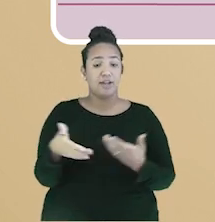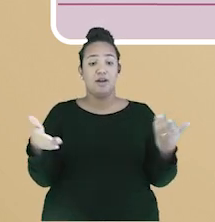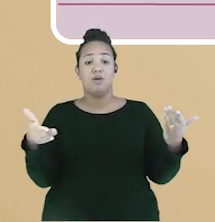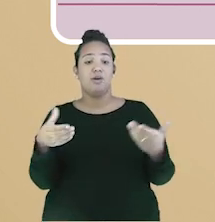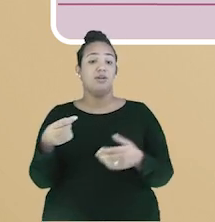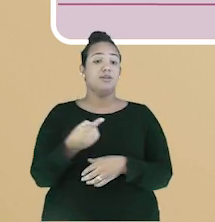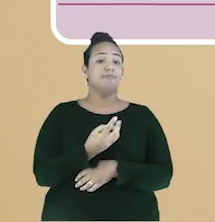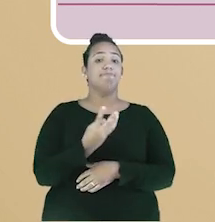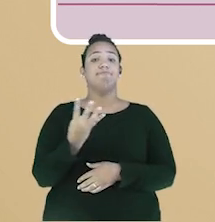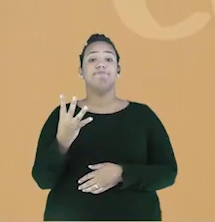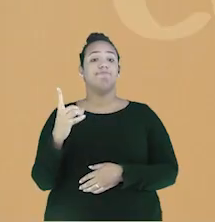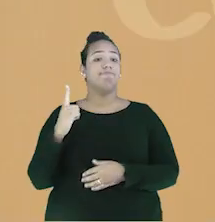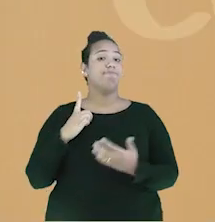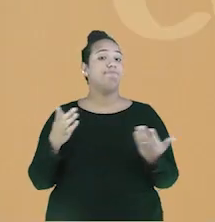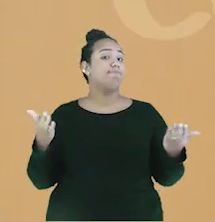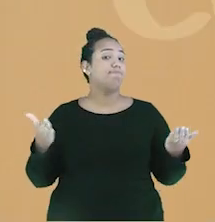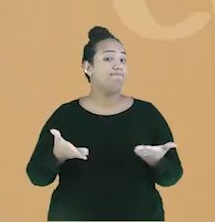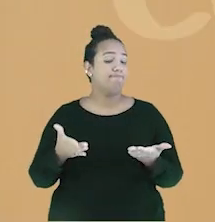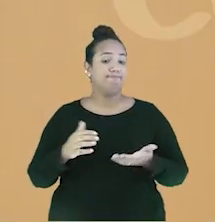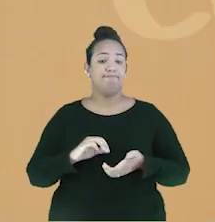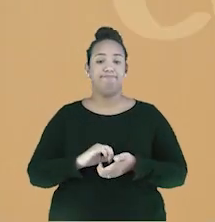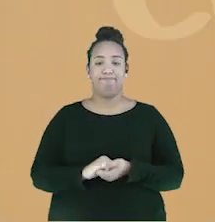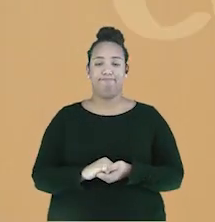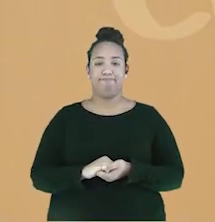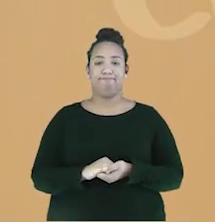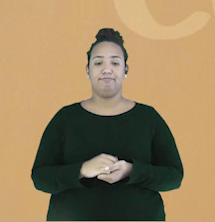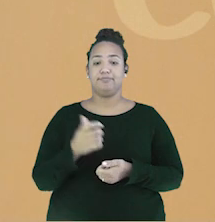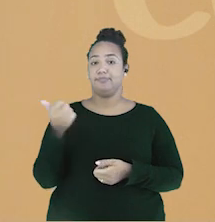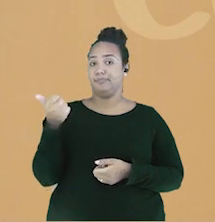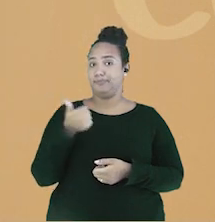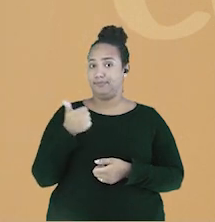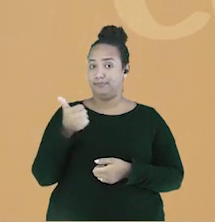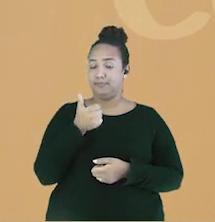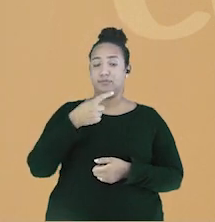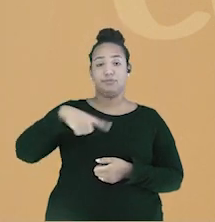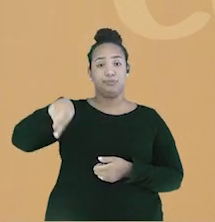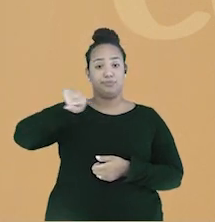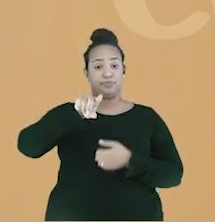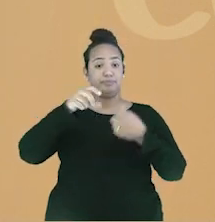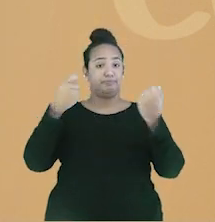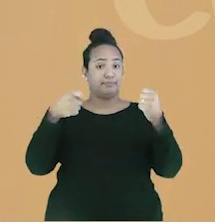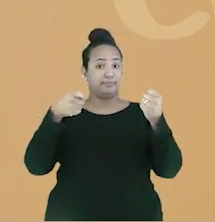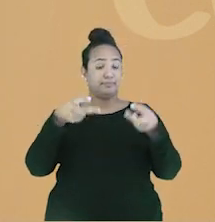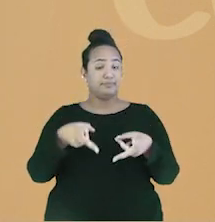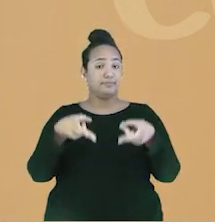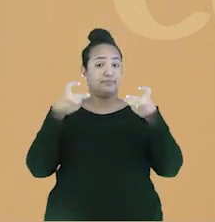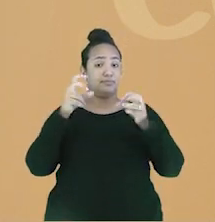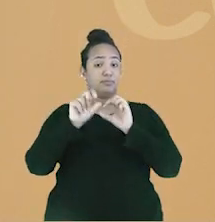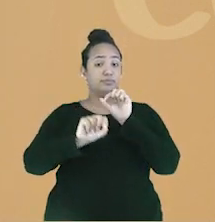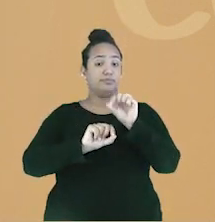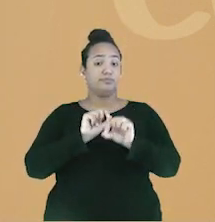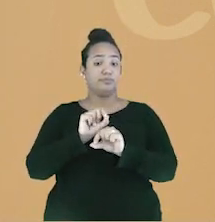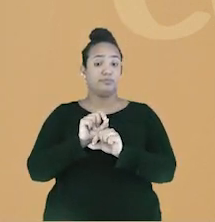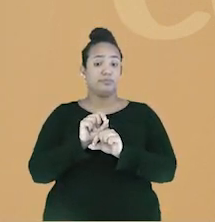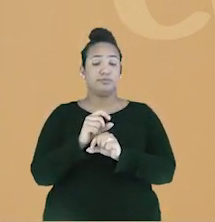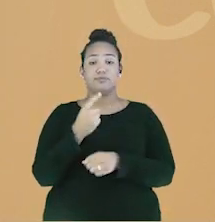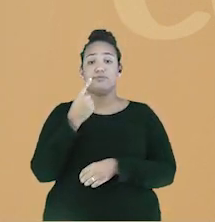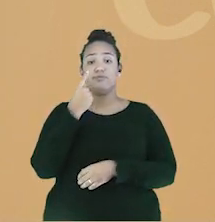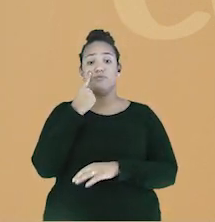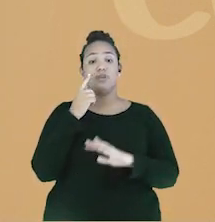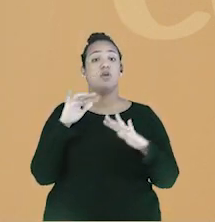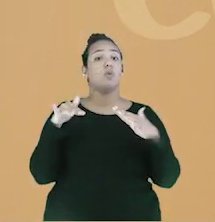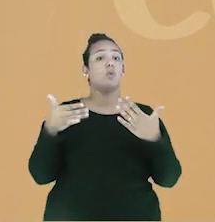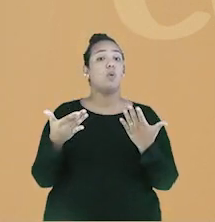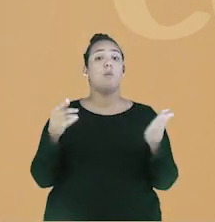carrinhos Paulo tem agora? A primeira coisa que precisamos fazer é encontrar a pergunta